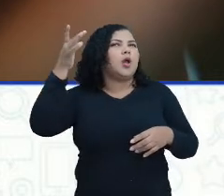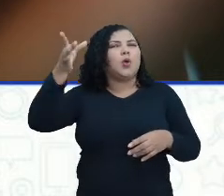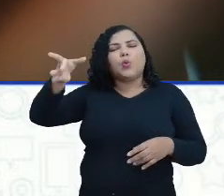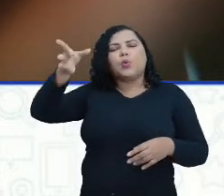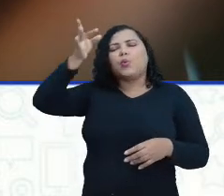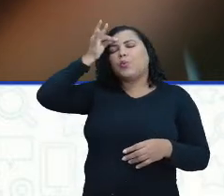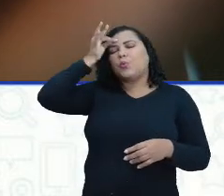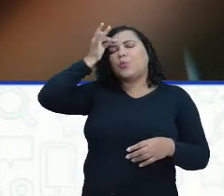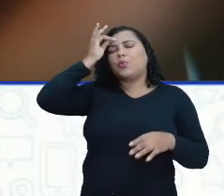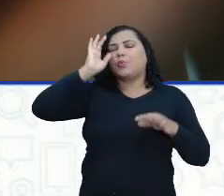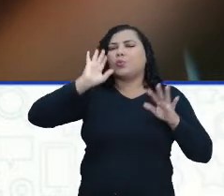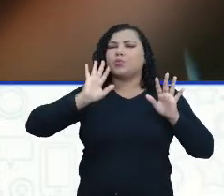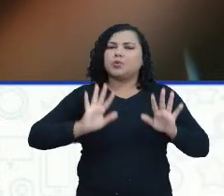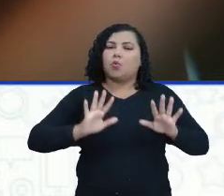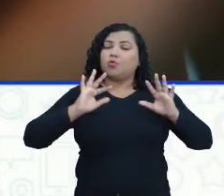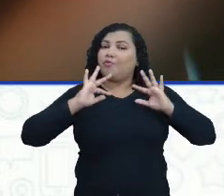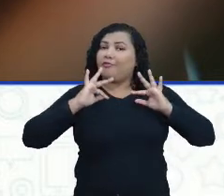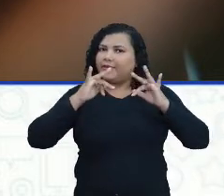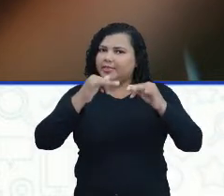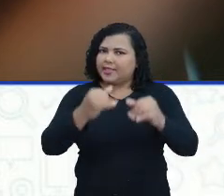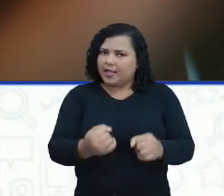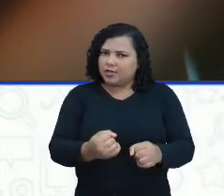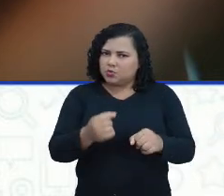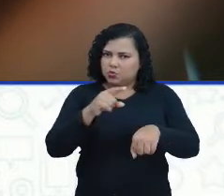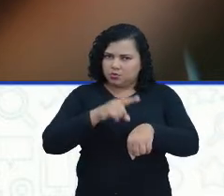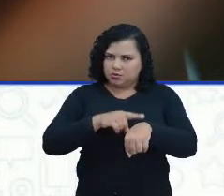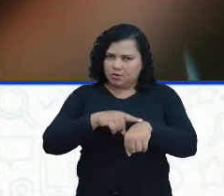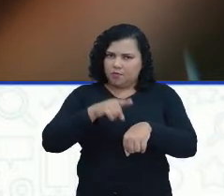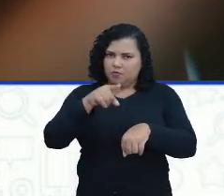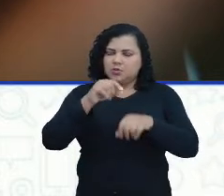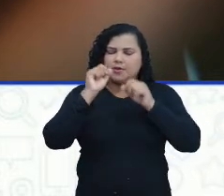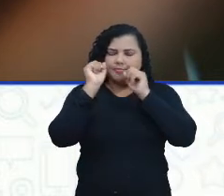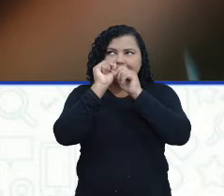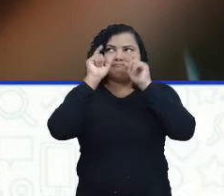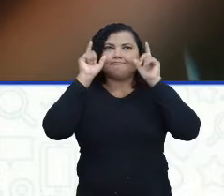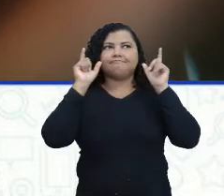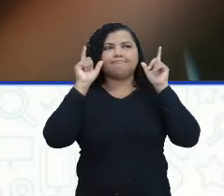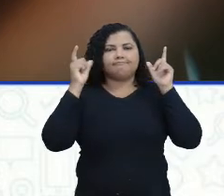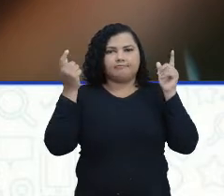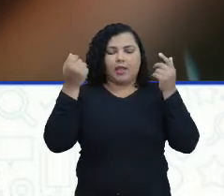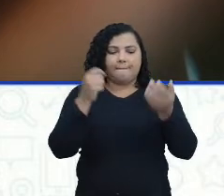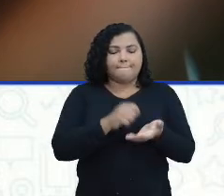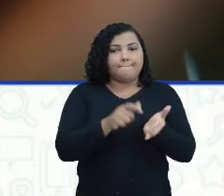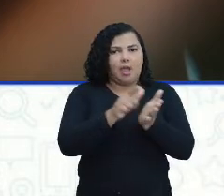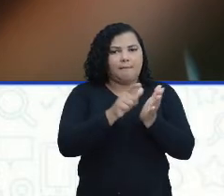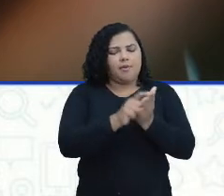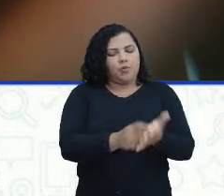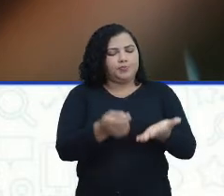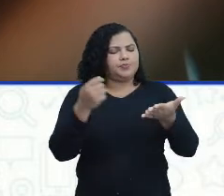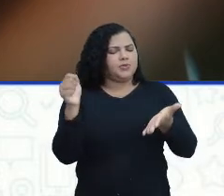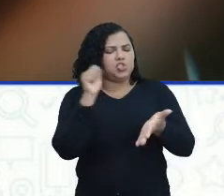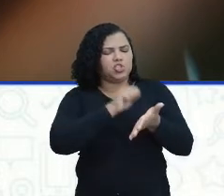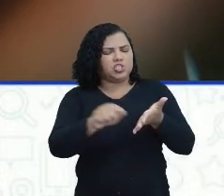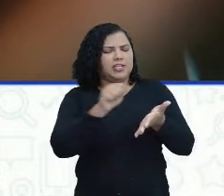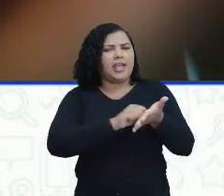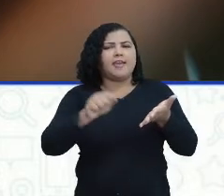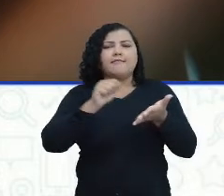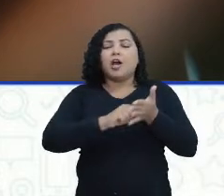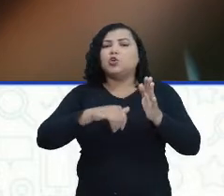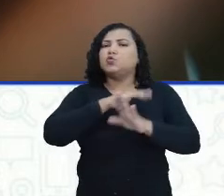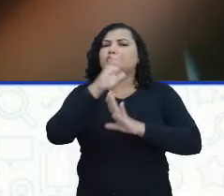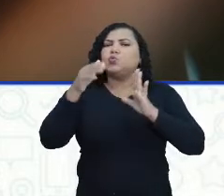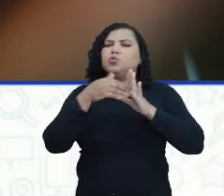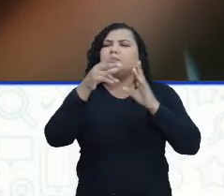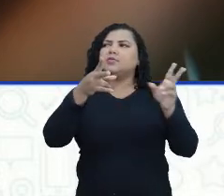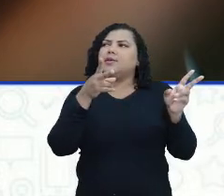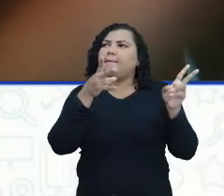você terminar o seu intervalo de tempo, você vai abrir os olhos. Você vai pegar o seu papel e vai escrever tudo o que você